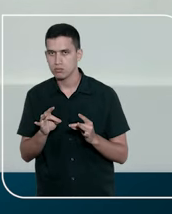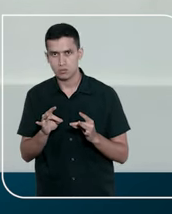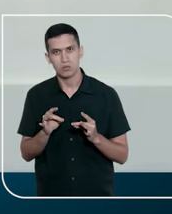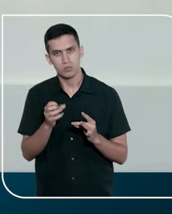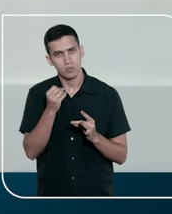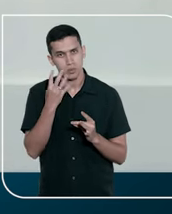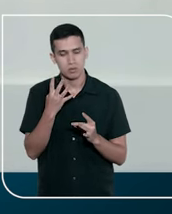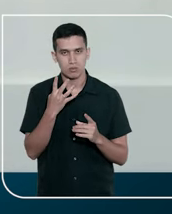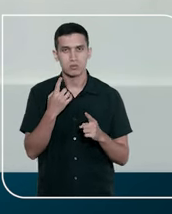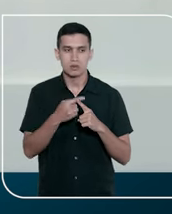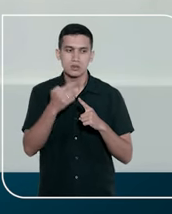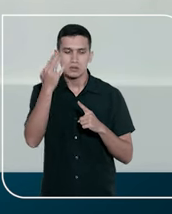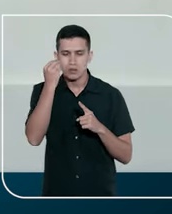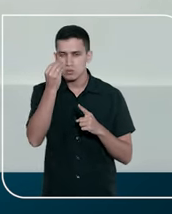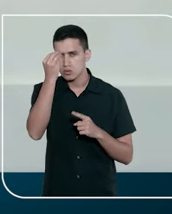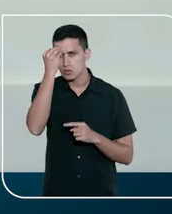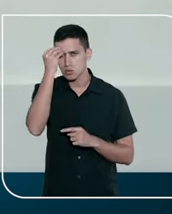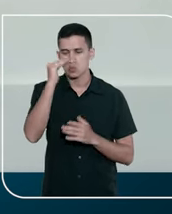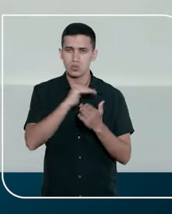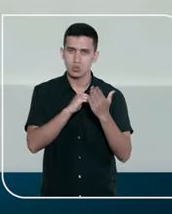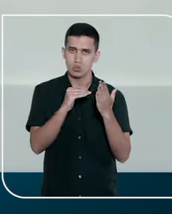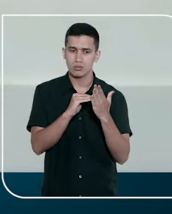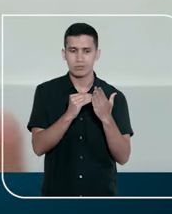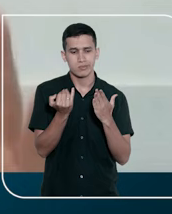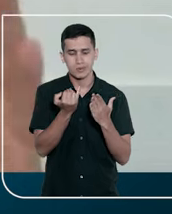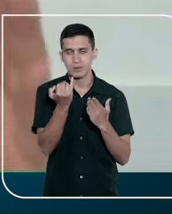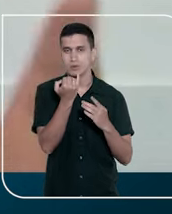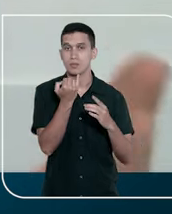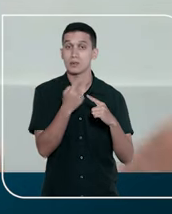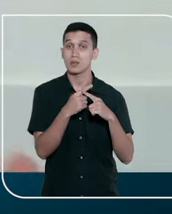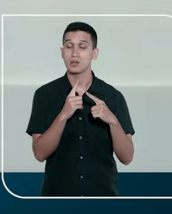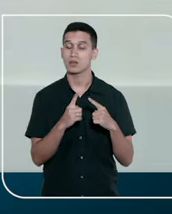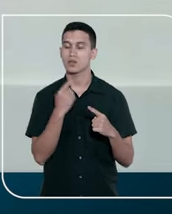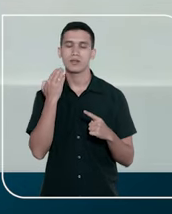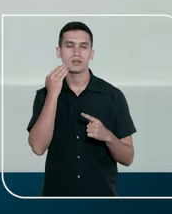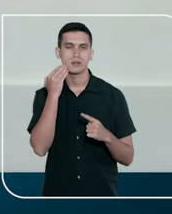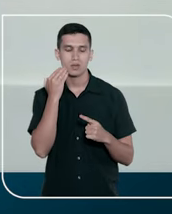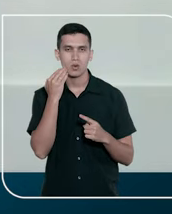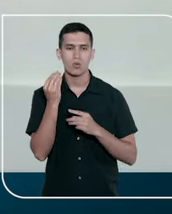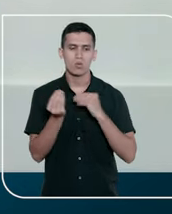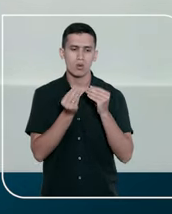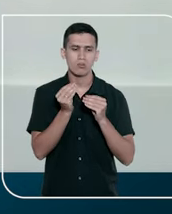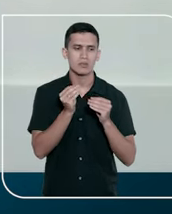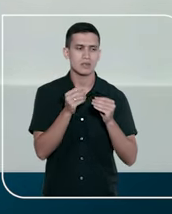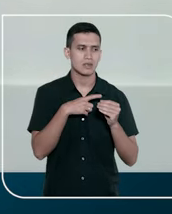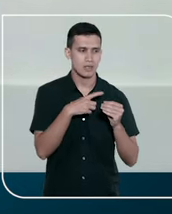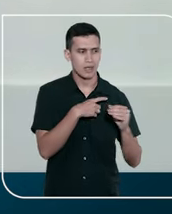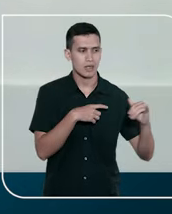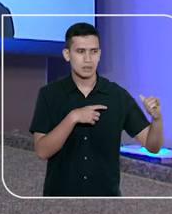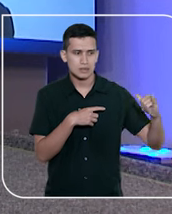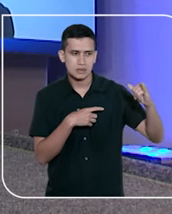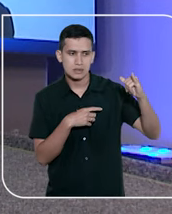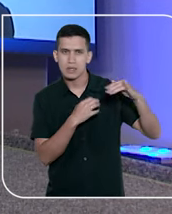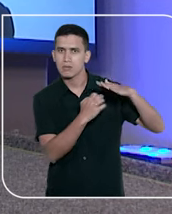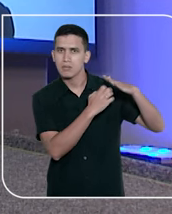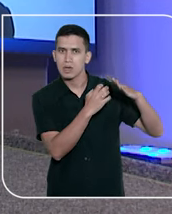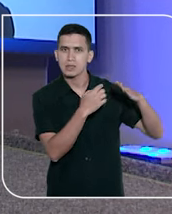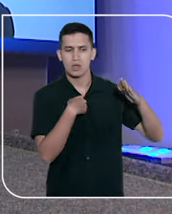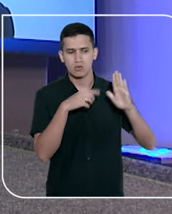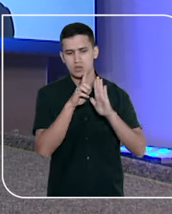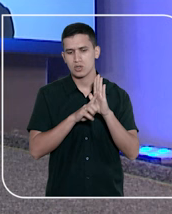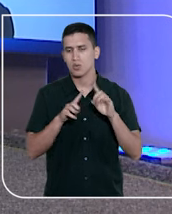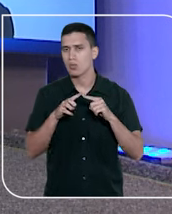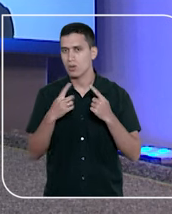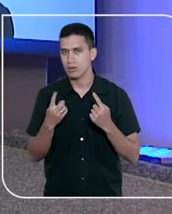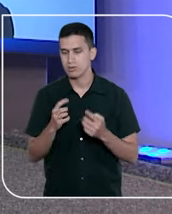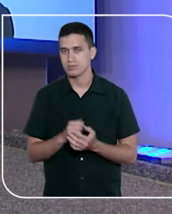como algo essencial, inclusive, para a gente entender um pouco como funciona o setor aéreo. Eu sei que já é um ponto